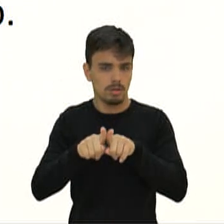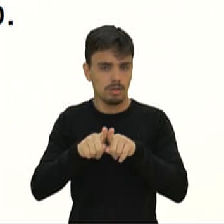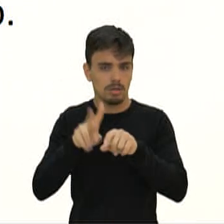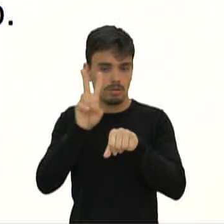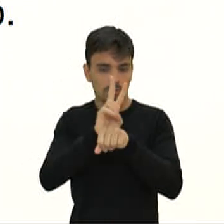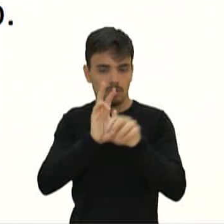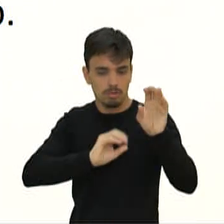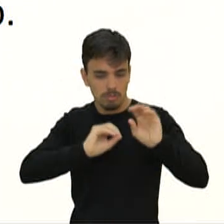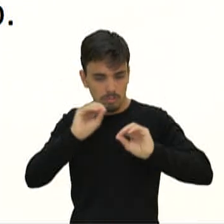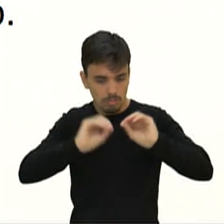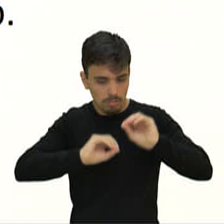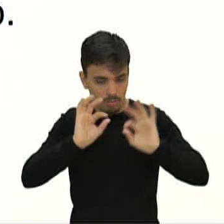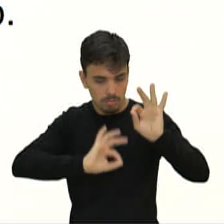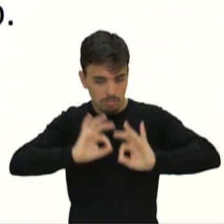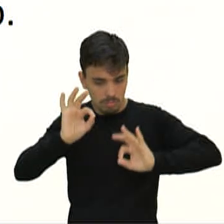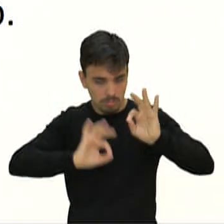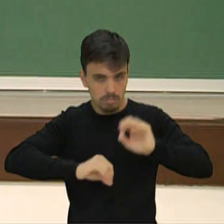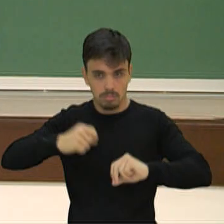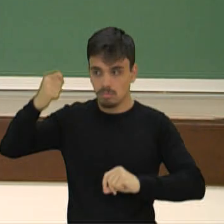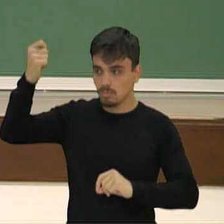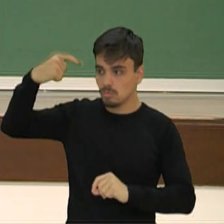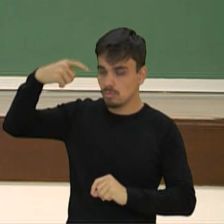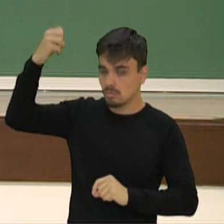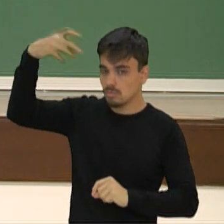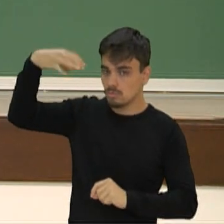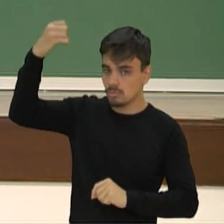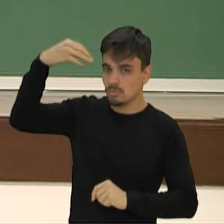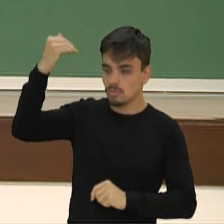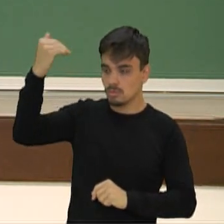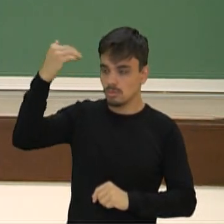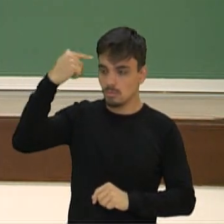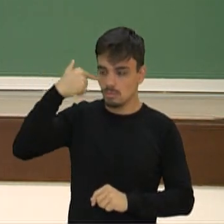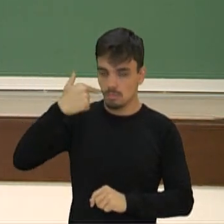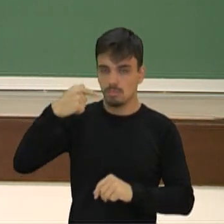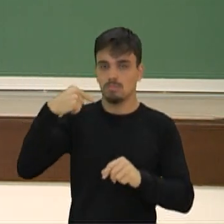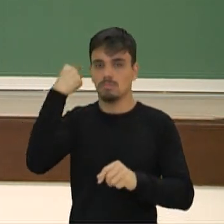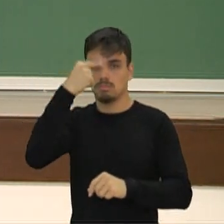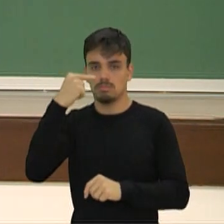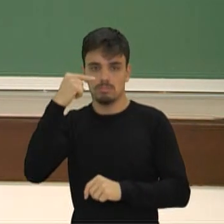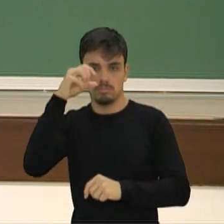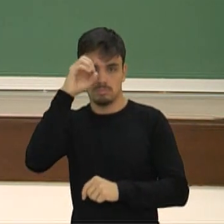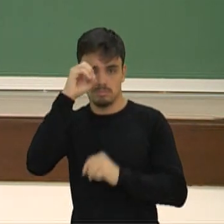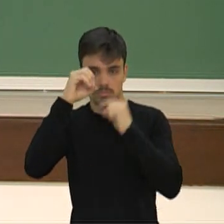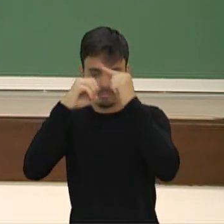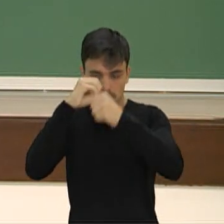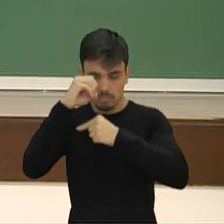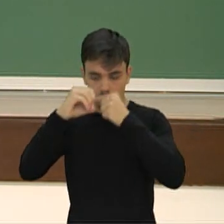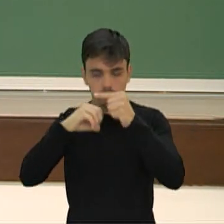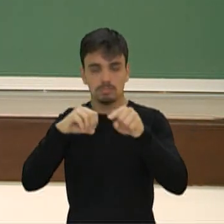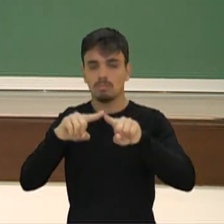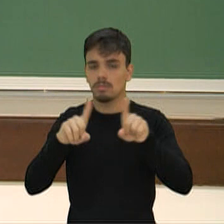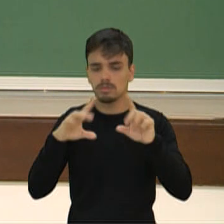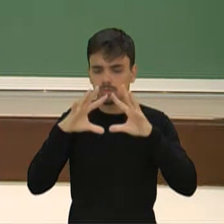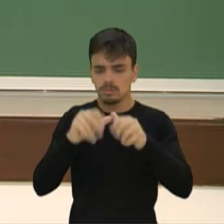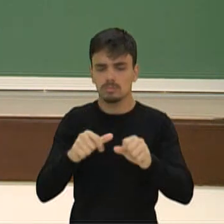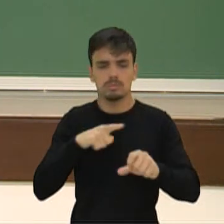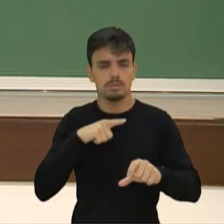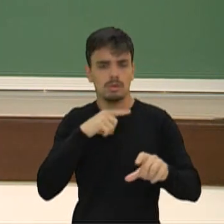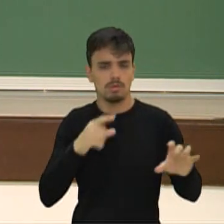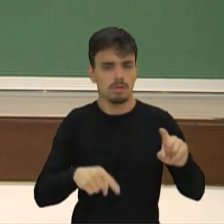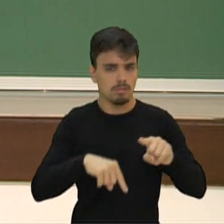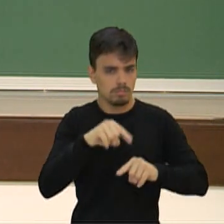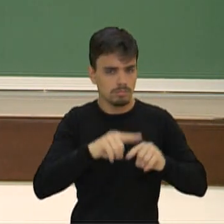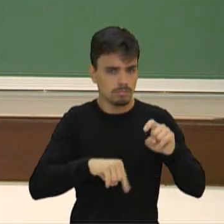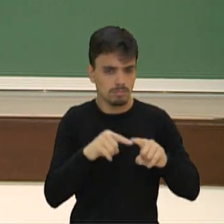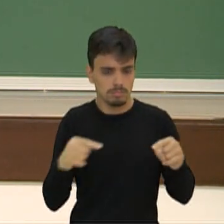luz que penetra no olho, certo? Dentro desse conceito, você tem que toda essa composição e mais alguns componentes ali, eles